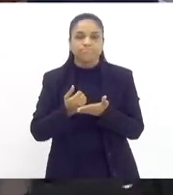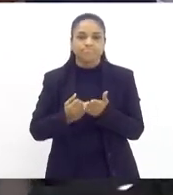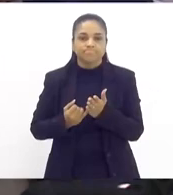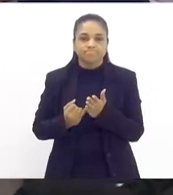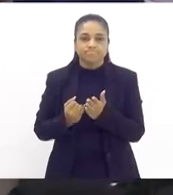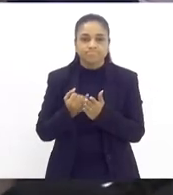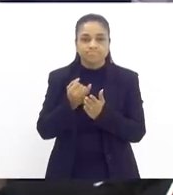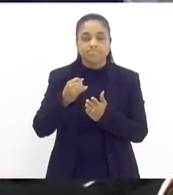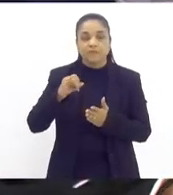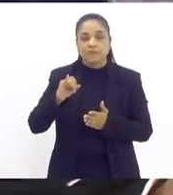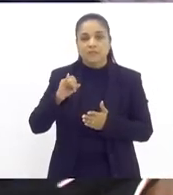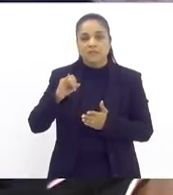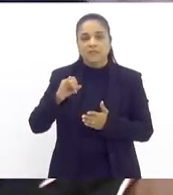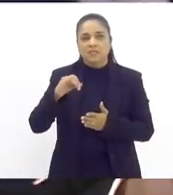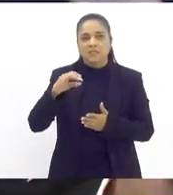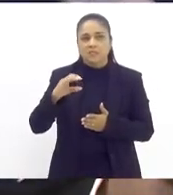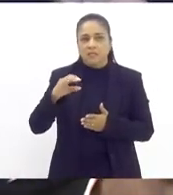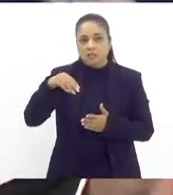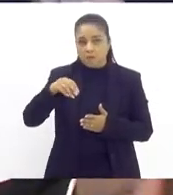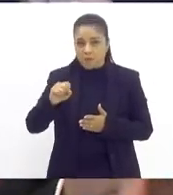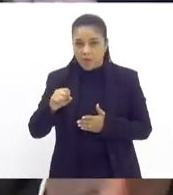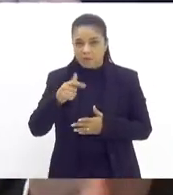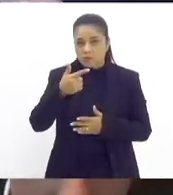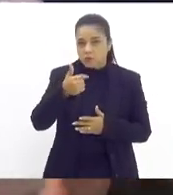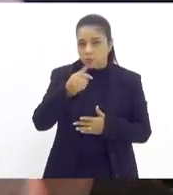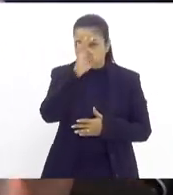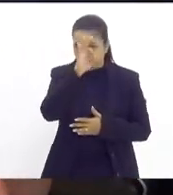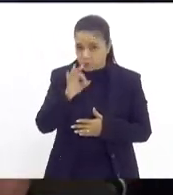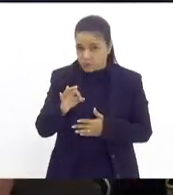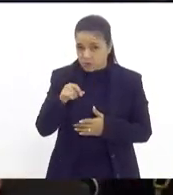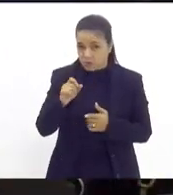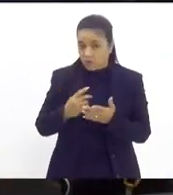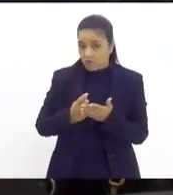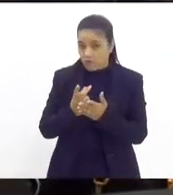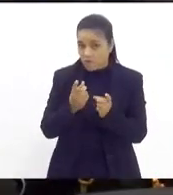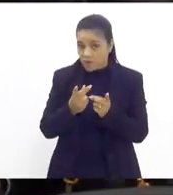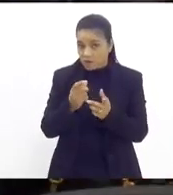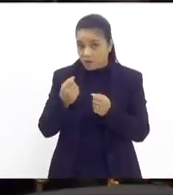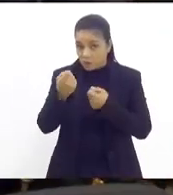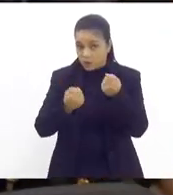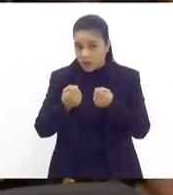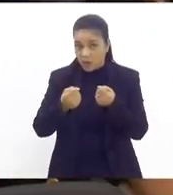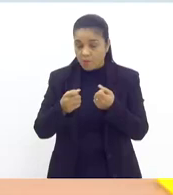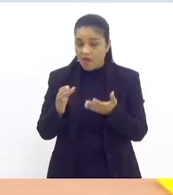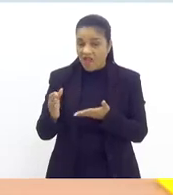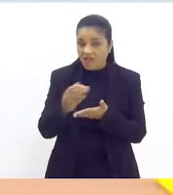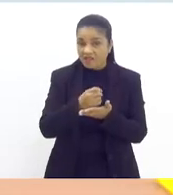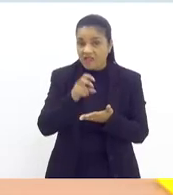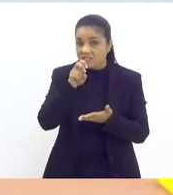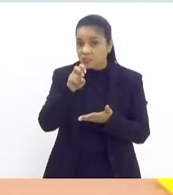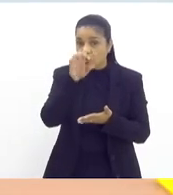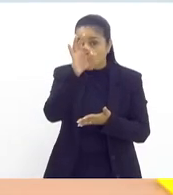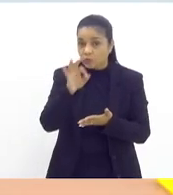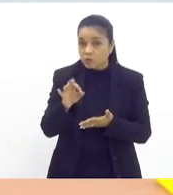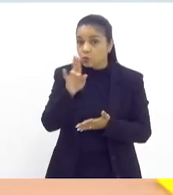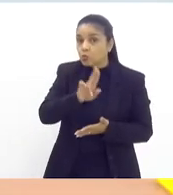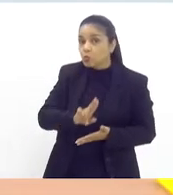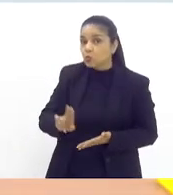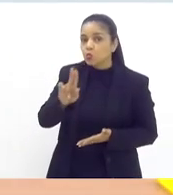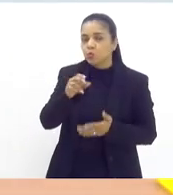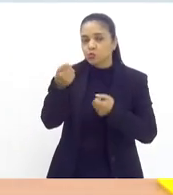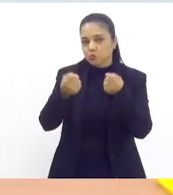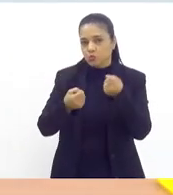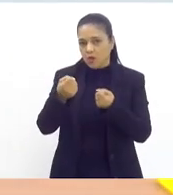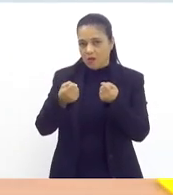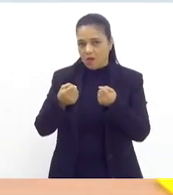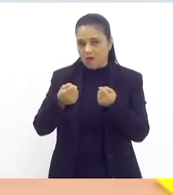ICMS sobre automóveis é 12% na venda do carro, para arrecadar 5% no serviço de uso do carro, sendo